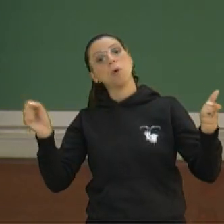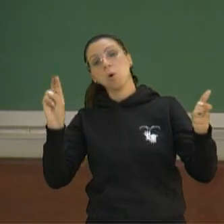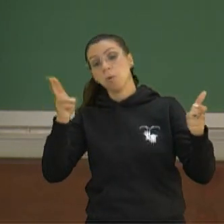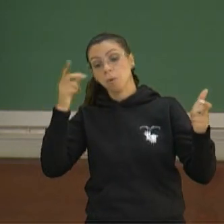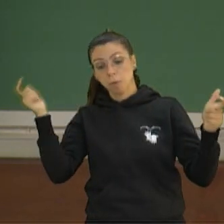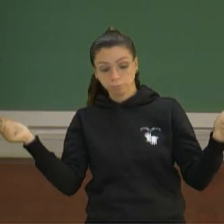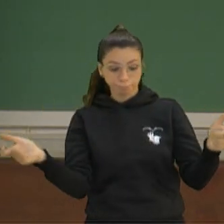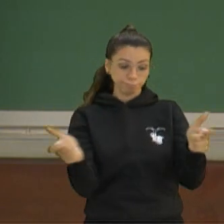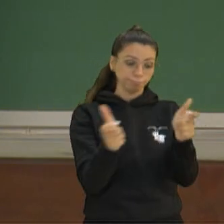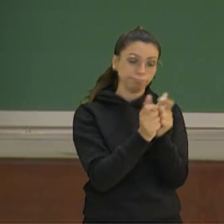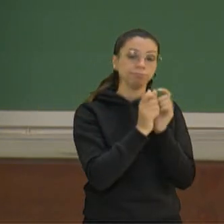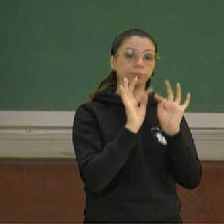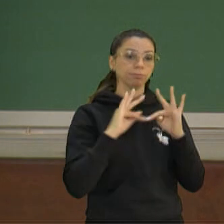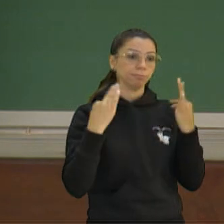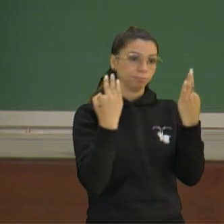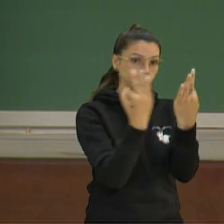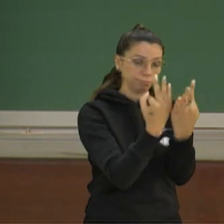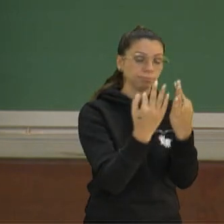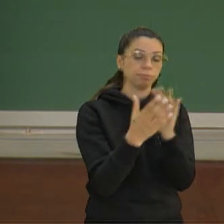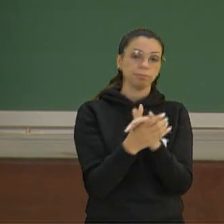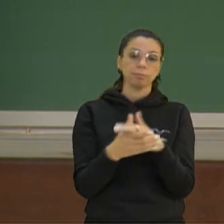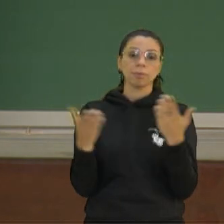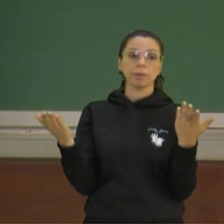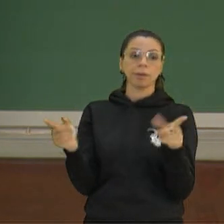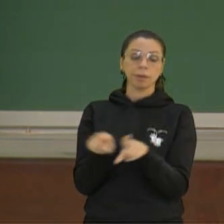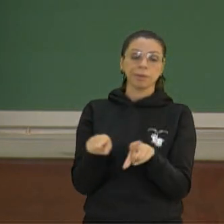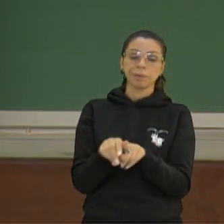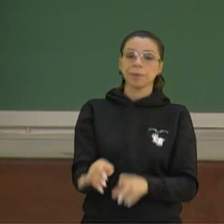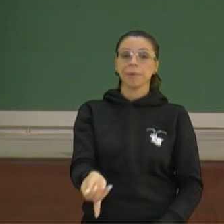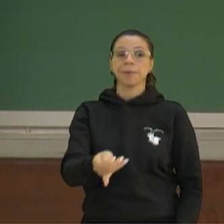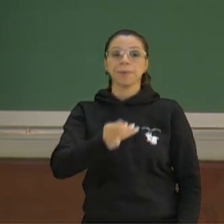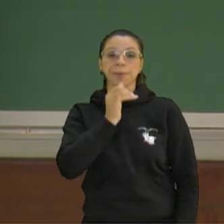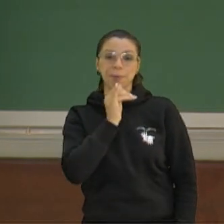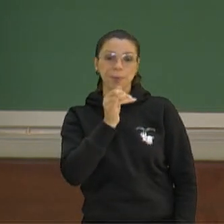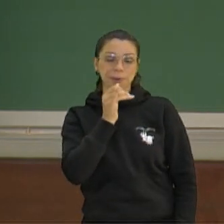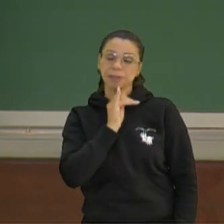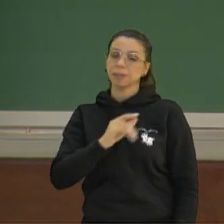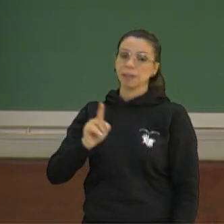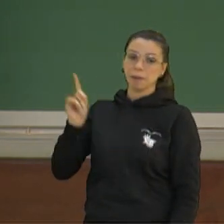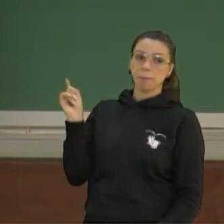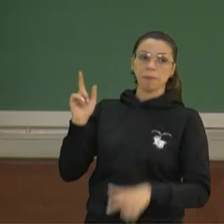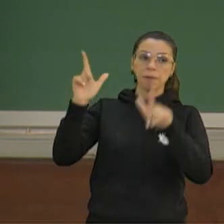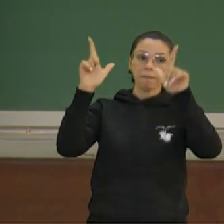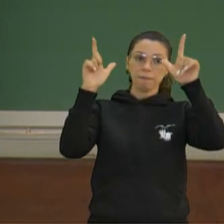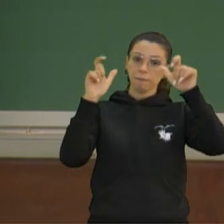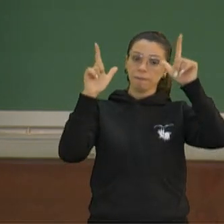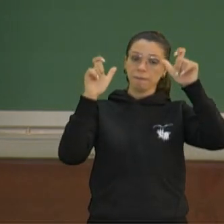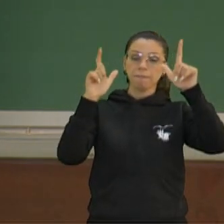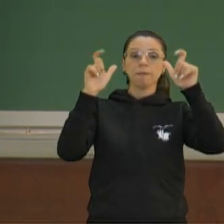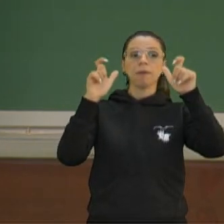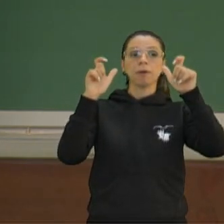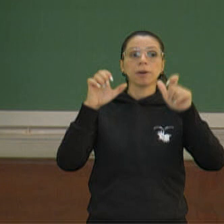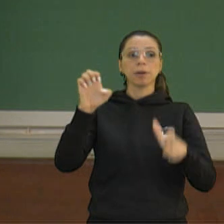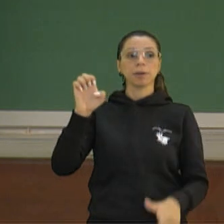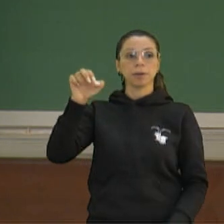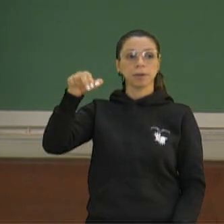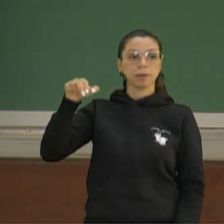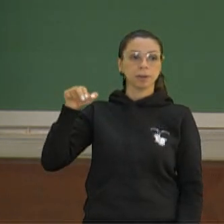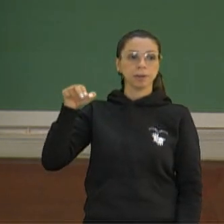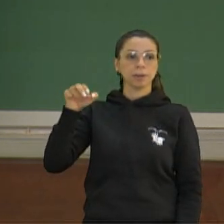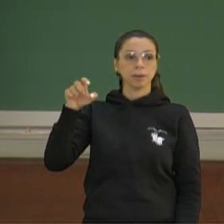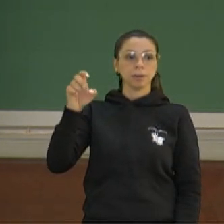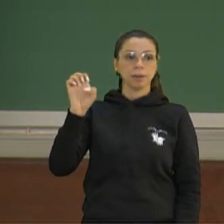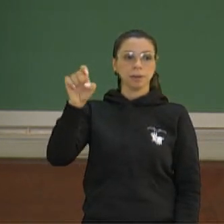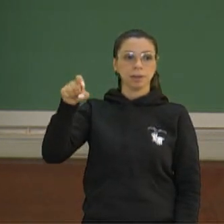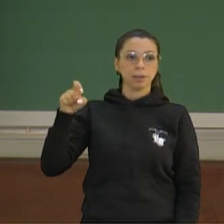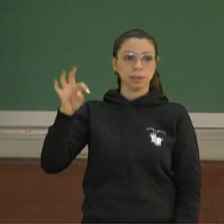áreas familiares. E aí nós temos o exemplo aqui, né, na fotografia da pecuária extensiva. Então nós